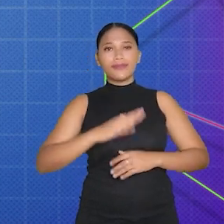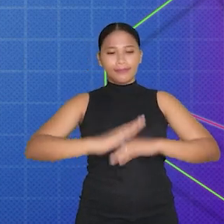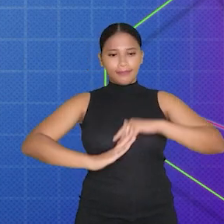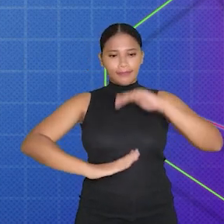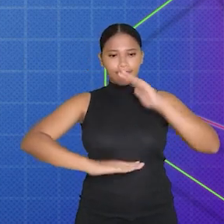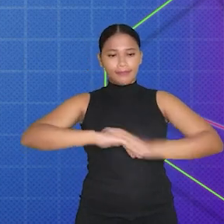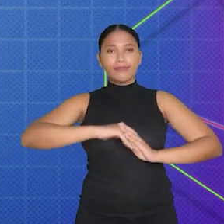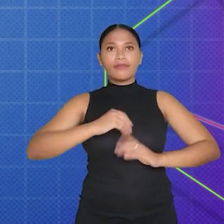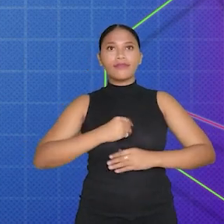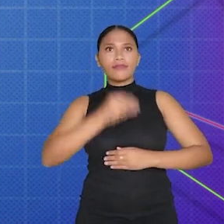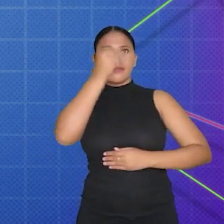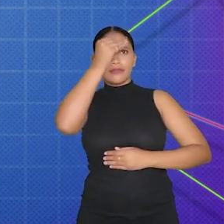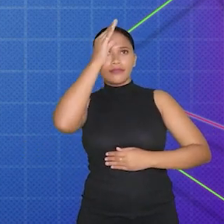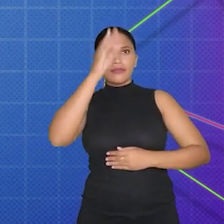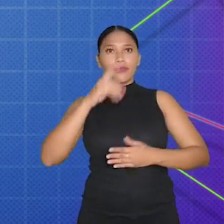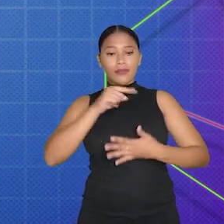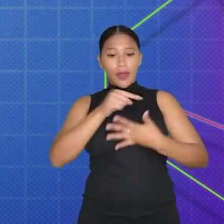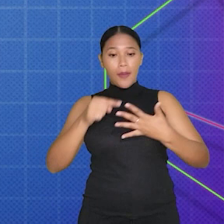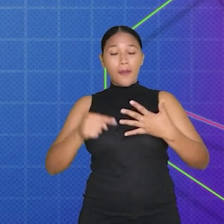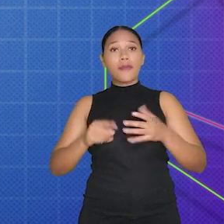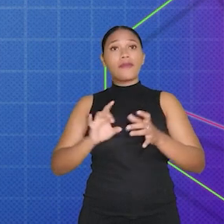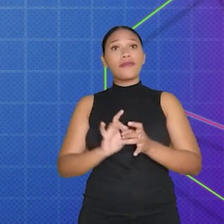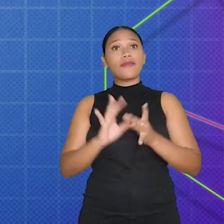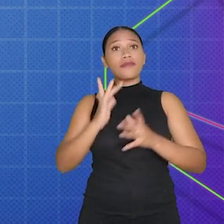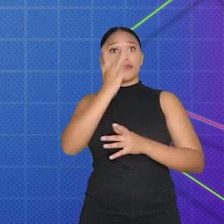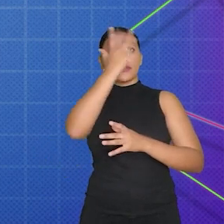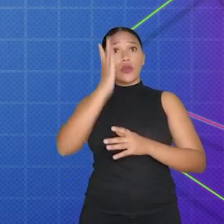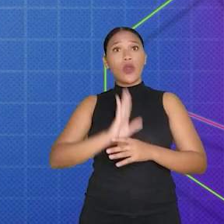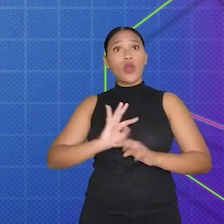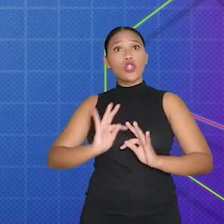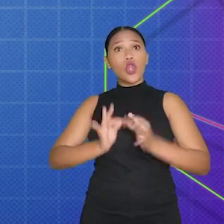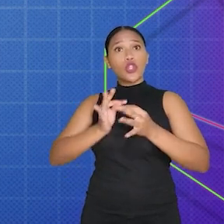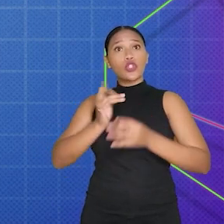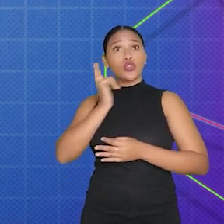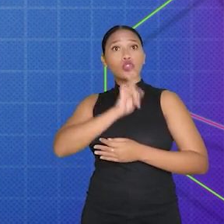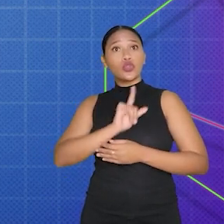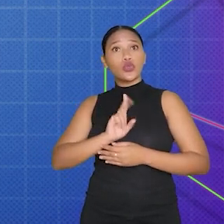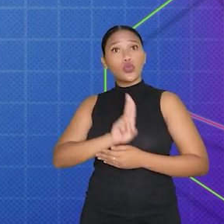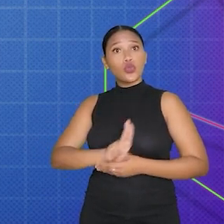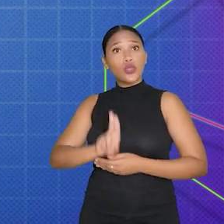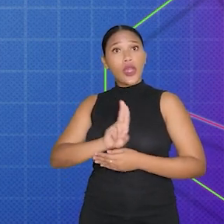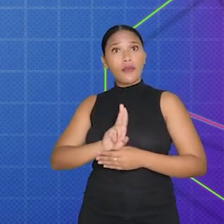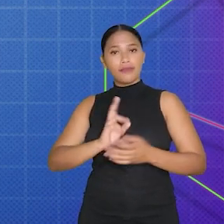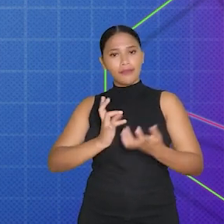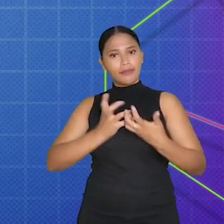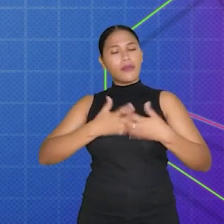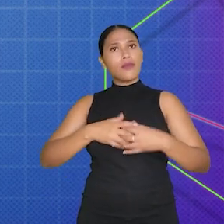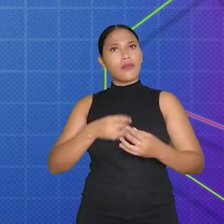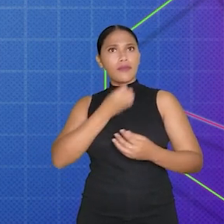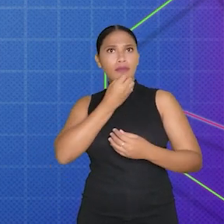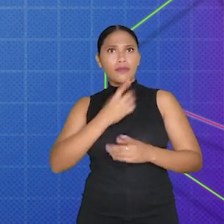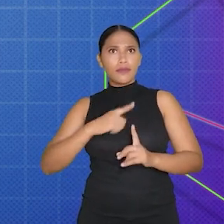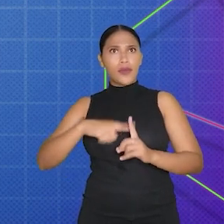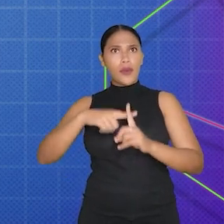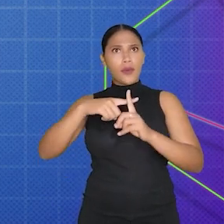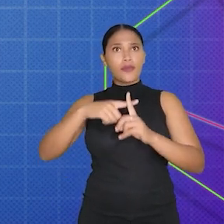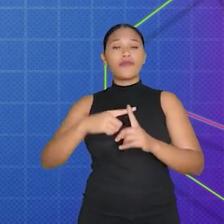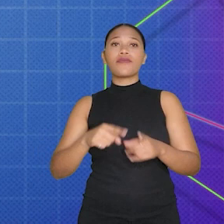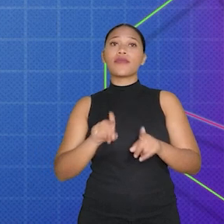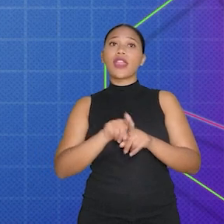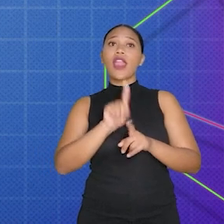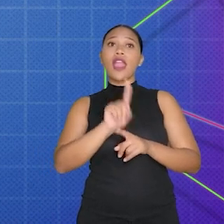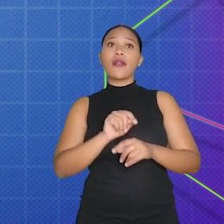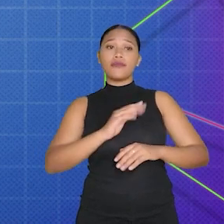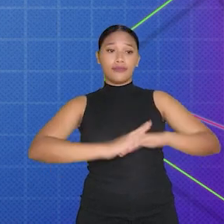a aquisição de habilidades e conhecimentos que permitem às pessoas utilizar tecnologias digitais de forma eficaz e